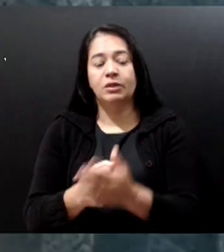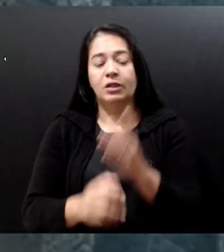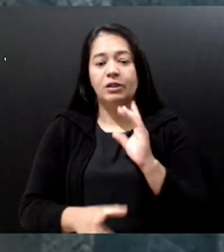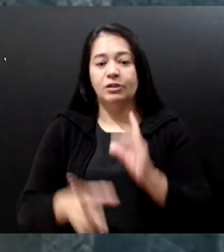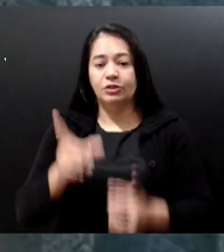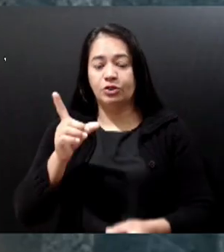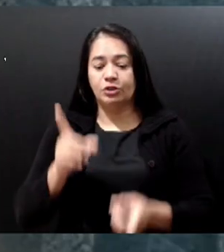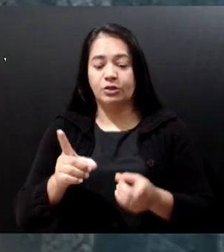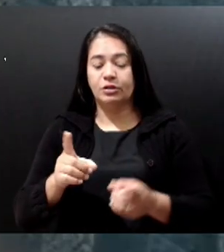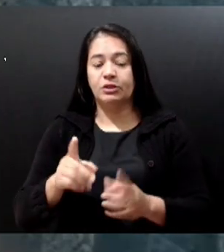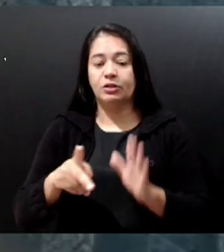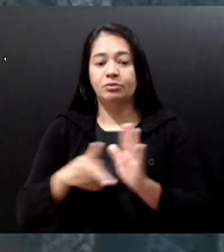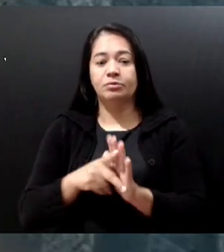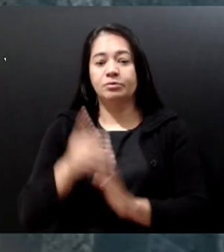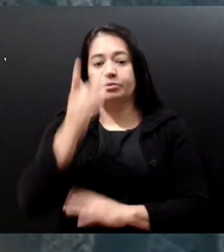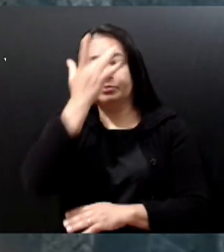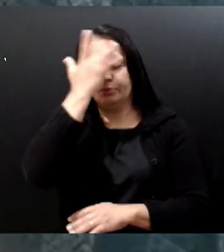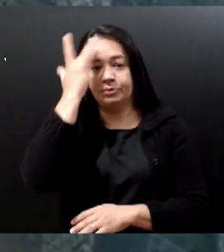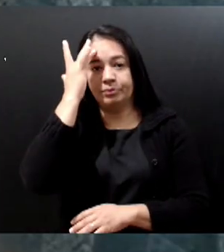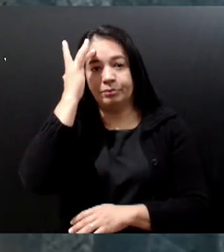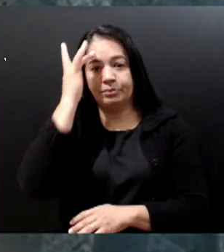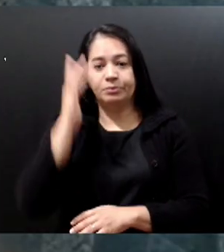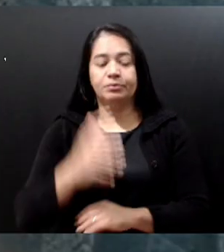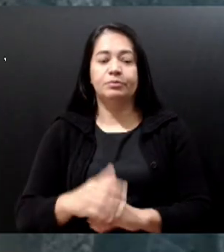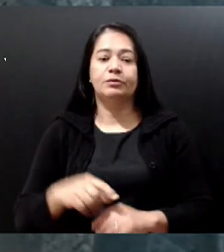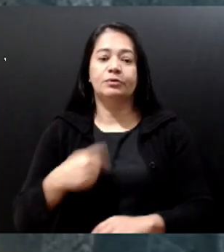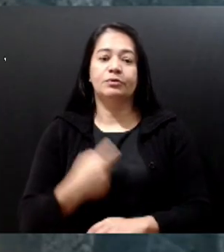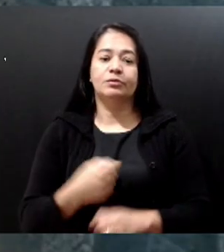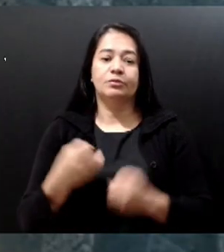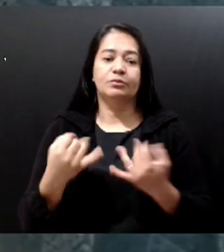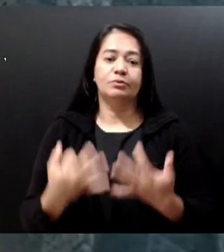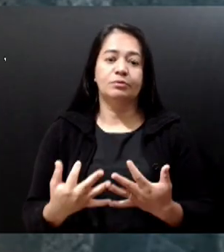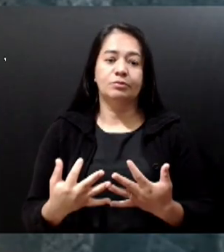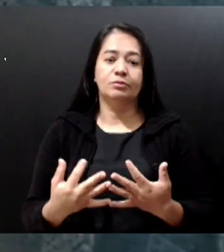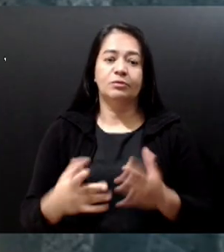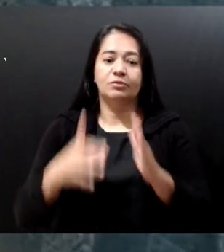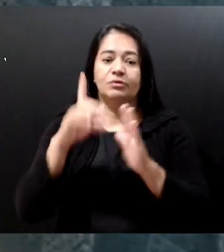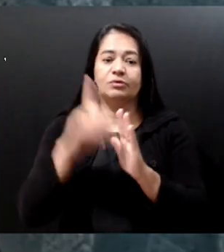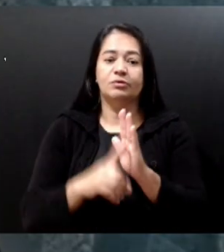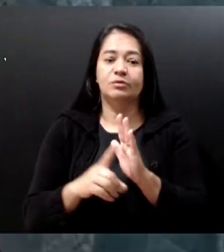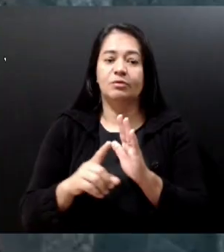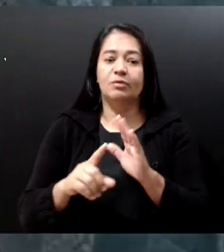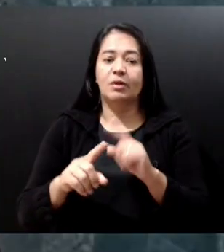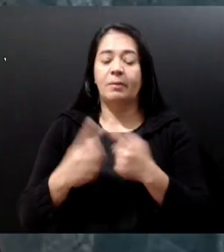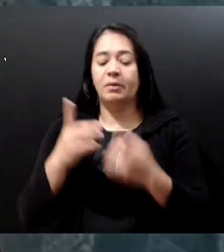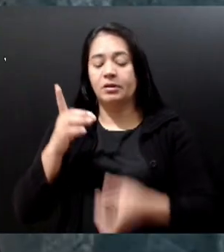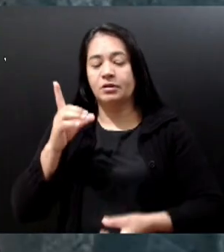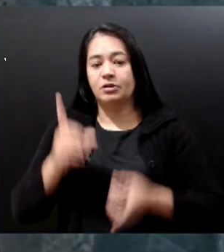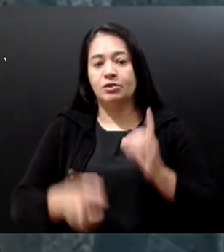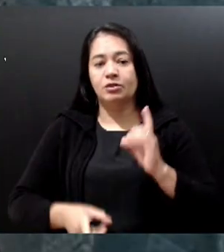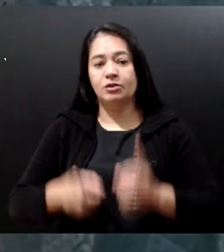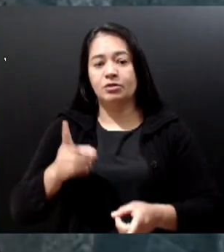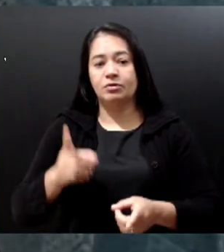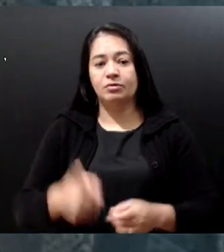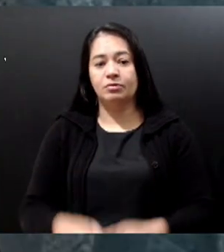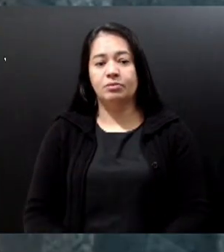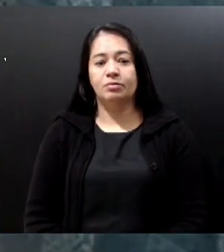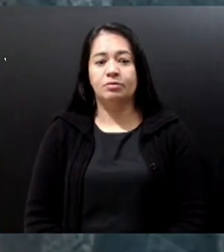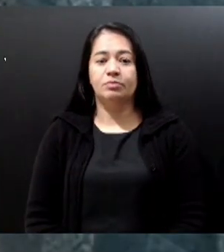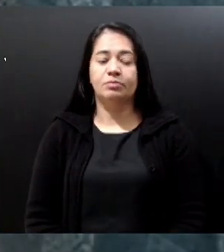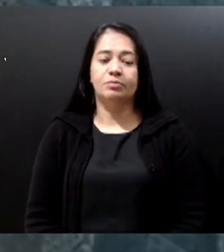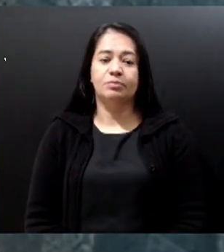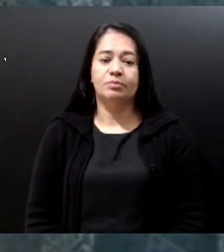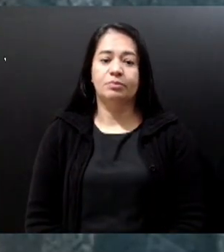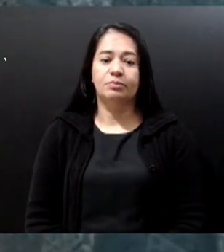está falando não em direitos, mas em dignidade. Está em outro patamar. Então, quando alguma lei se